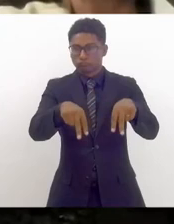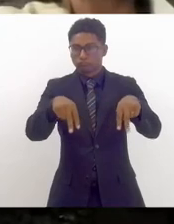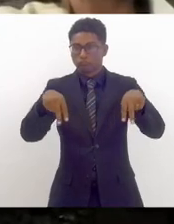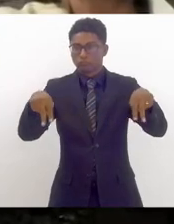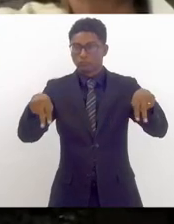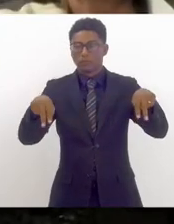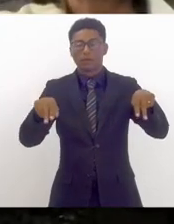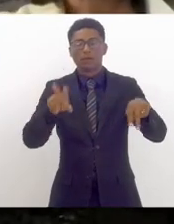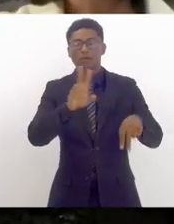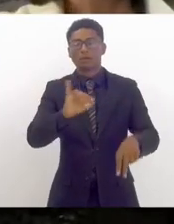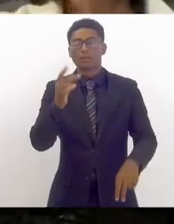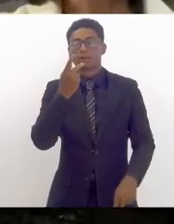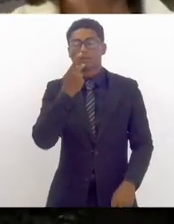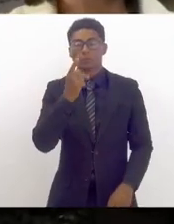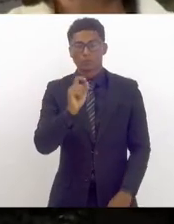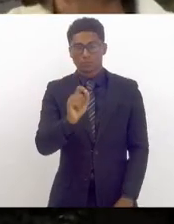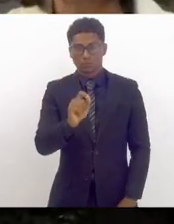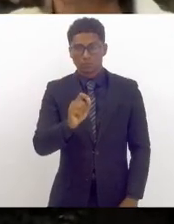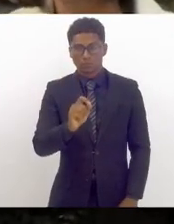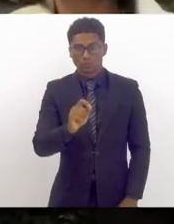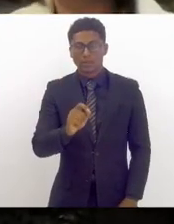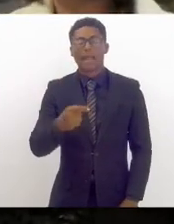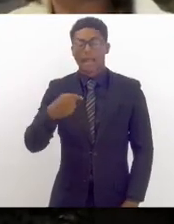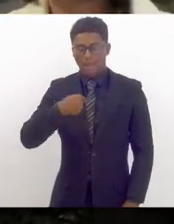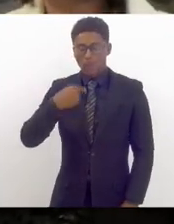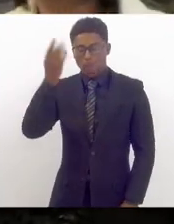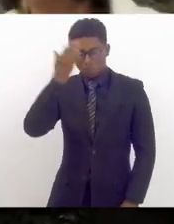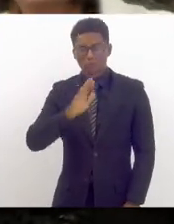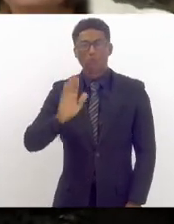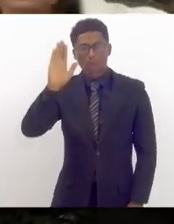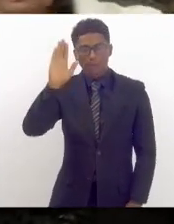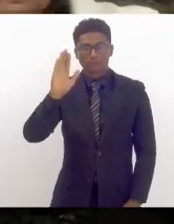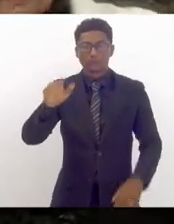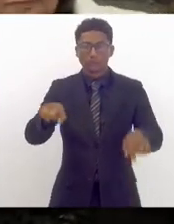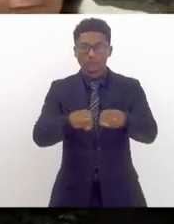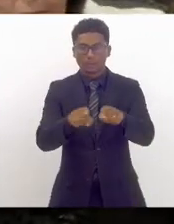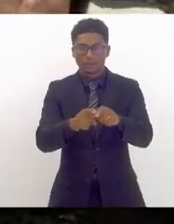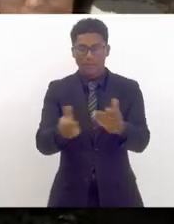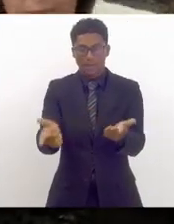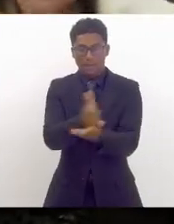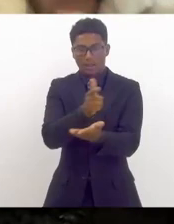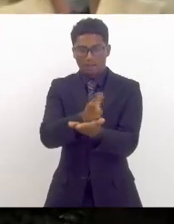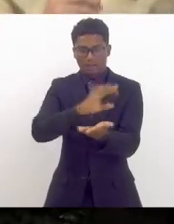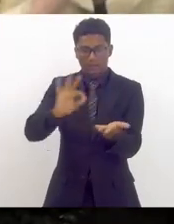dizendo: assim o prometo, e assinará o livro.